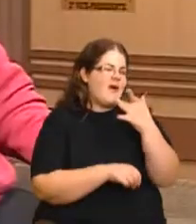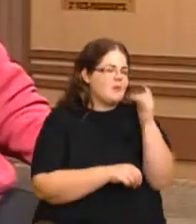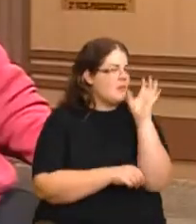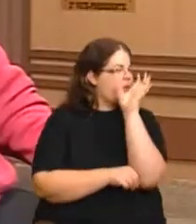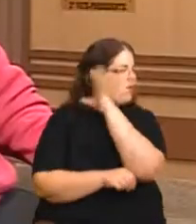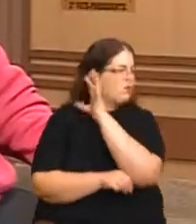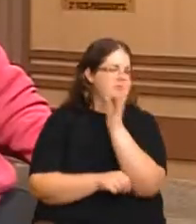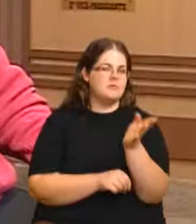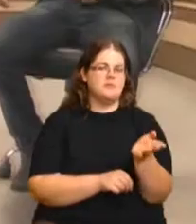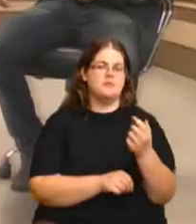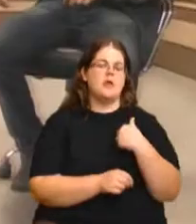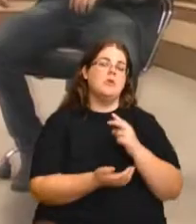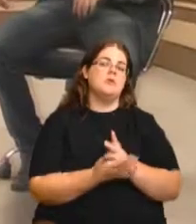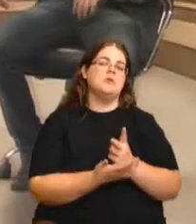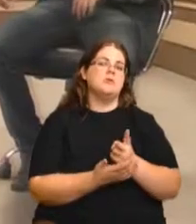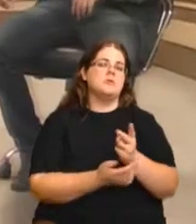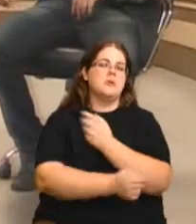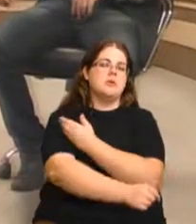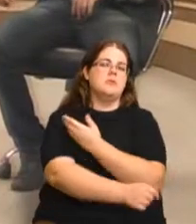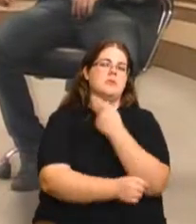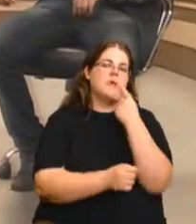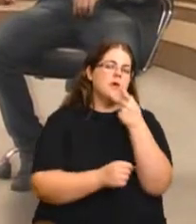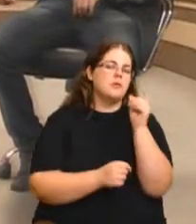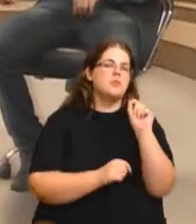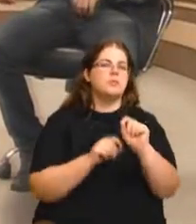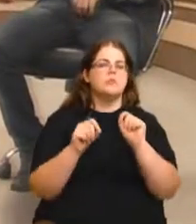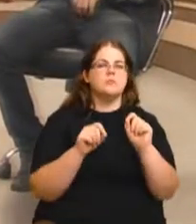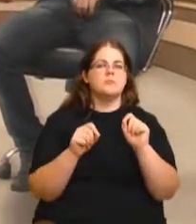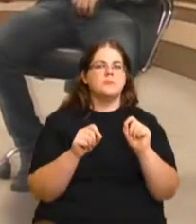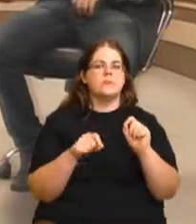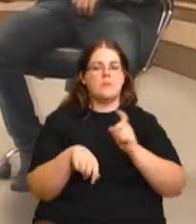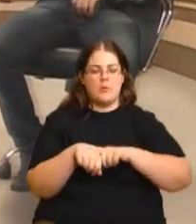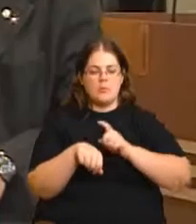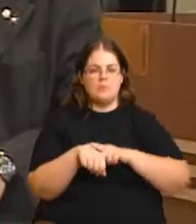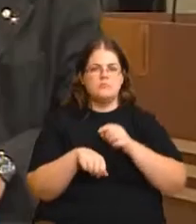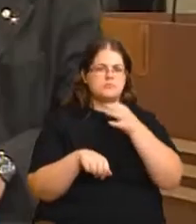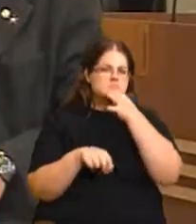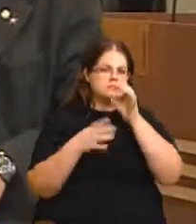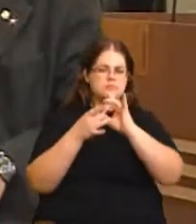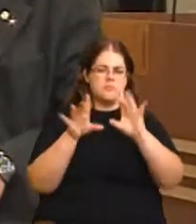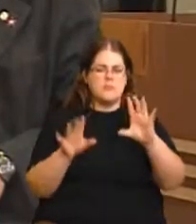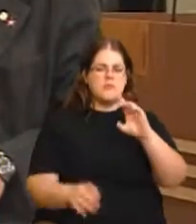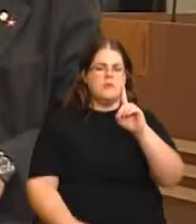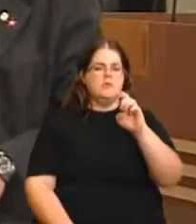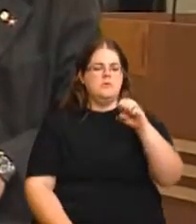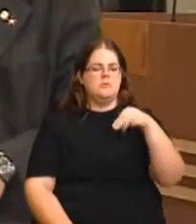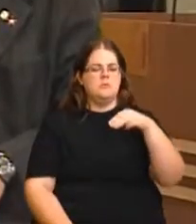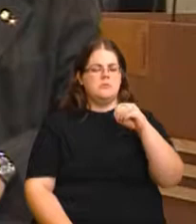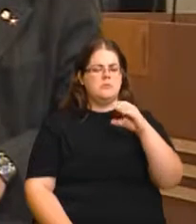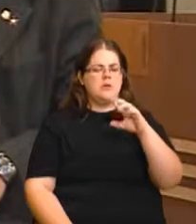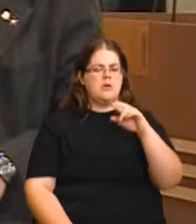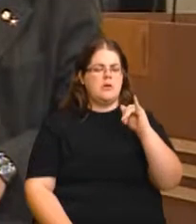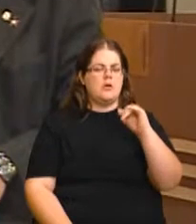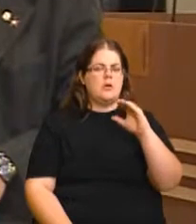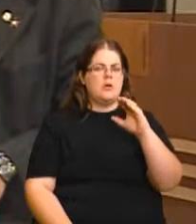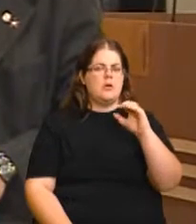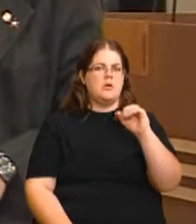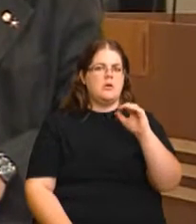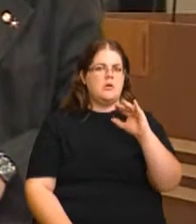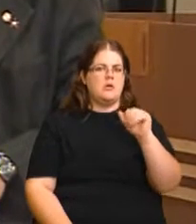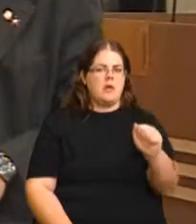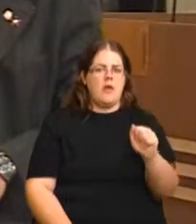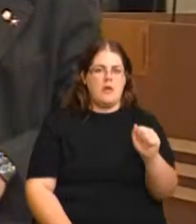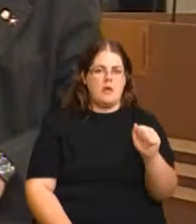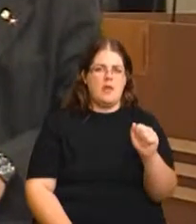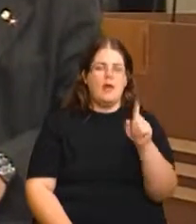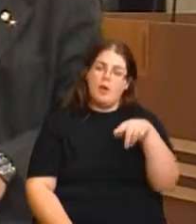mais fácil. Mas eu sempre digo assim, na democracia, a oposição é necessária, porque a oposição às vezes